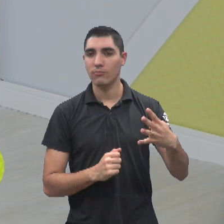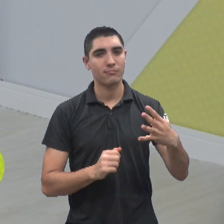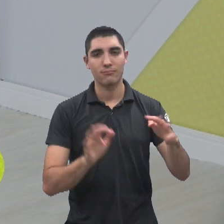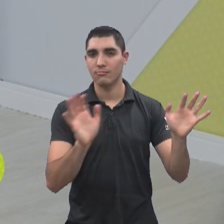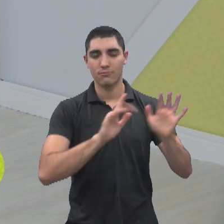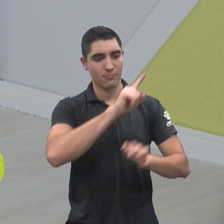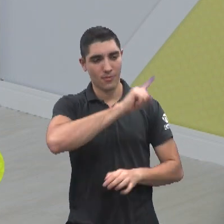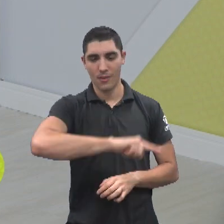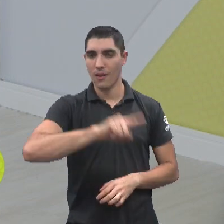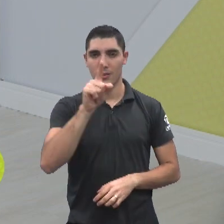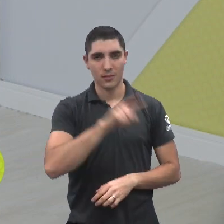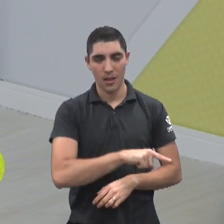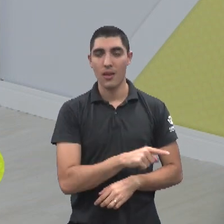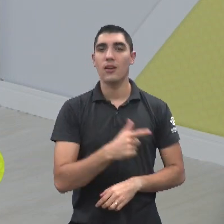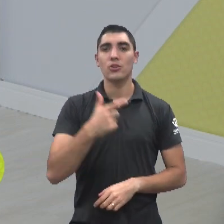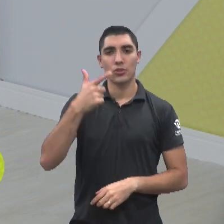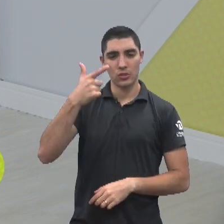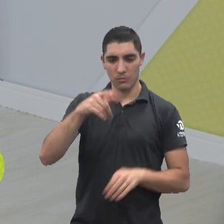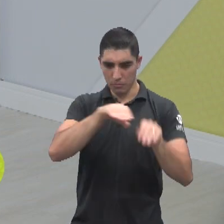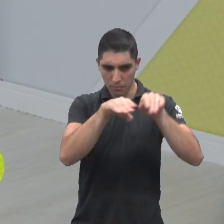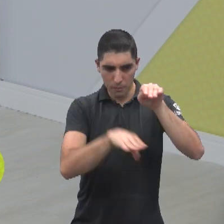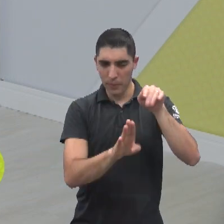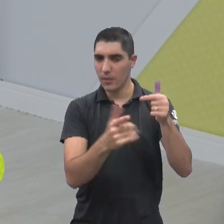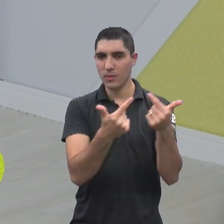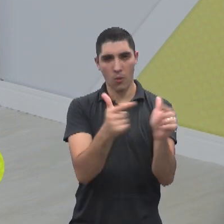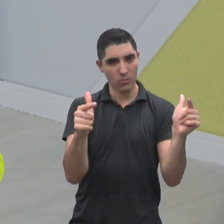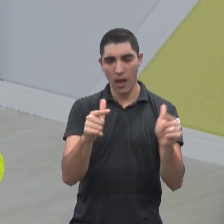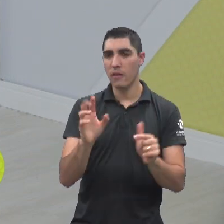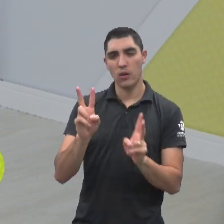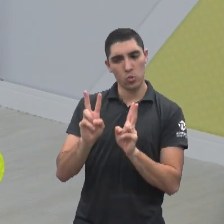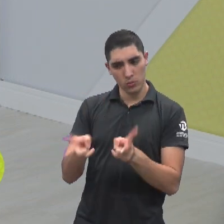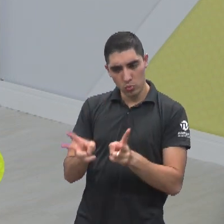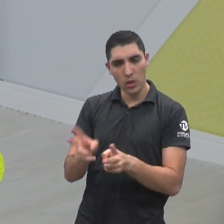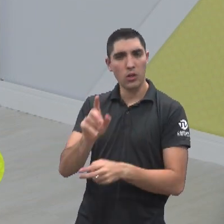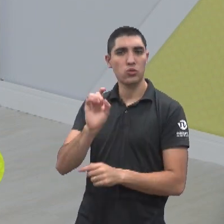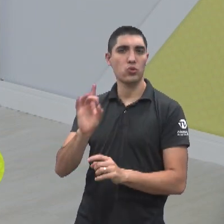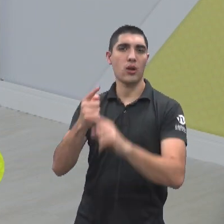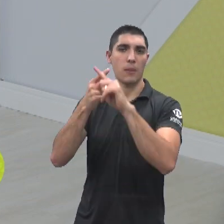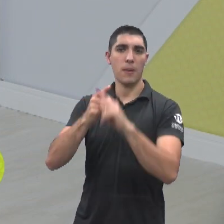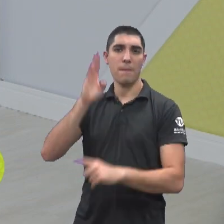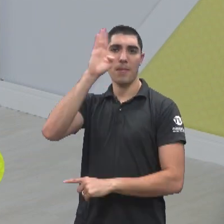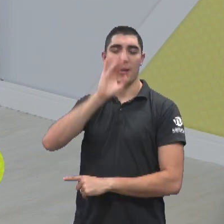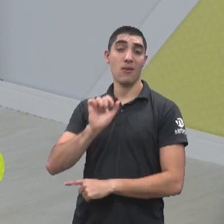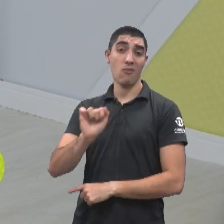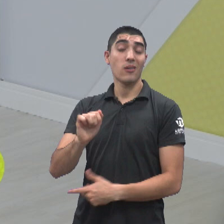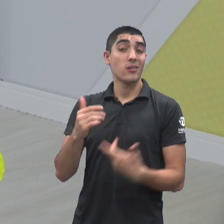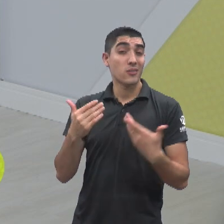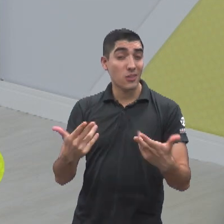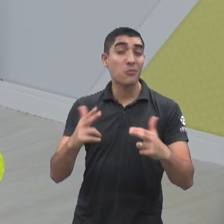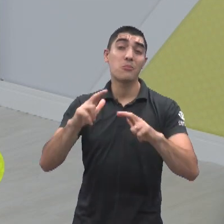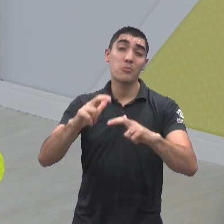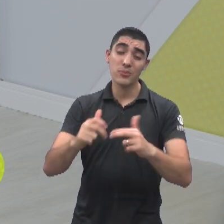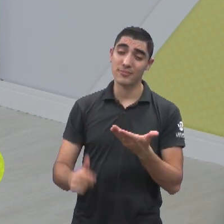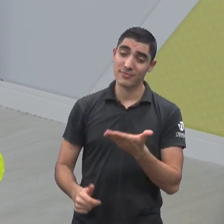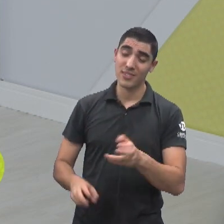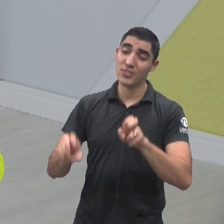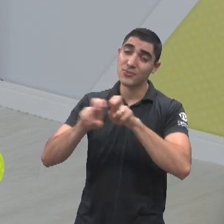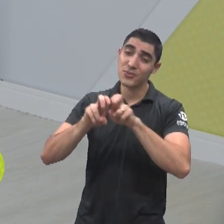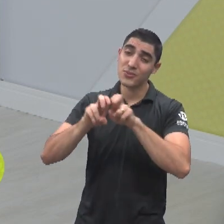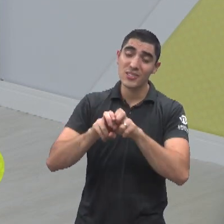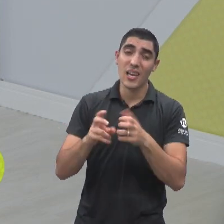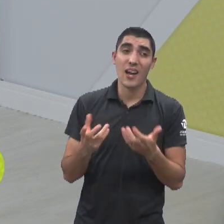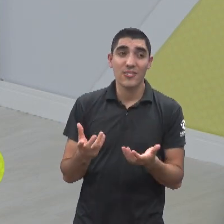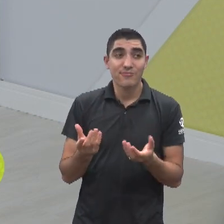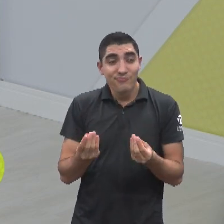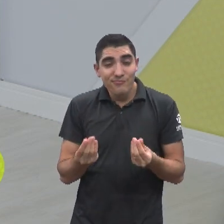ter 24 times mesmo e não vai ter a segunda divisão da Liga Nacional. Por isso que o futsal, às vezes, é meio que, entre aspas, marginalizado.